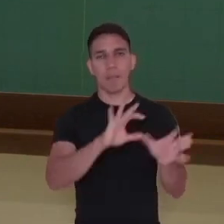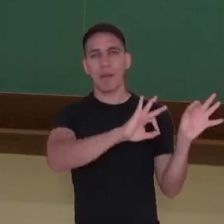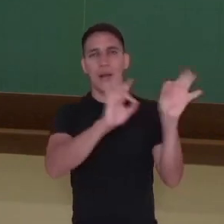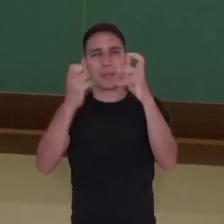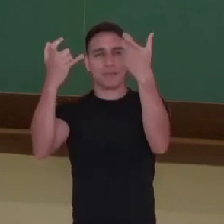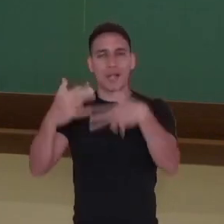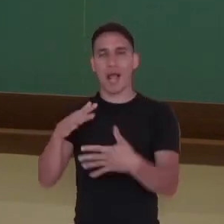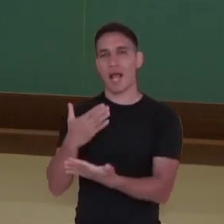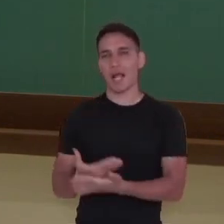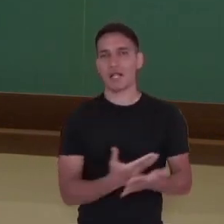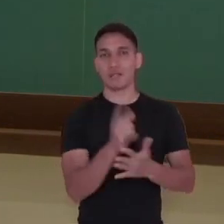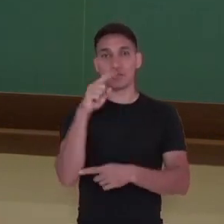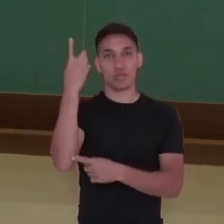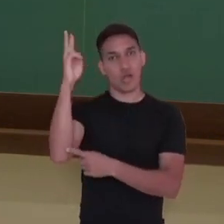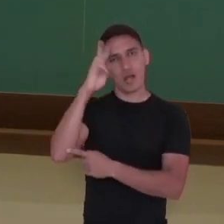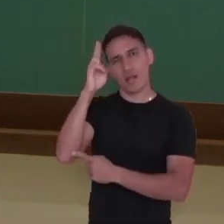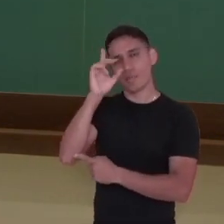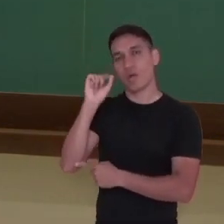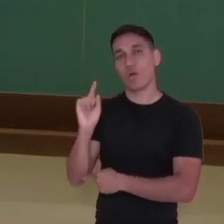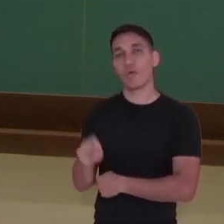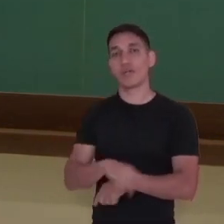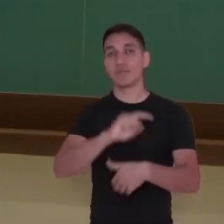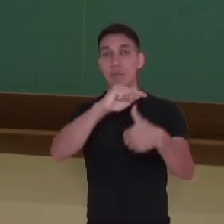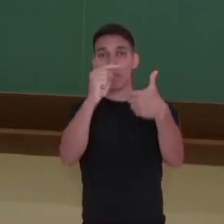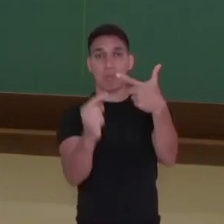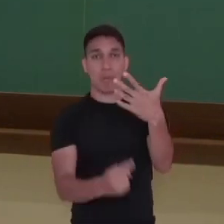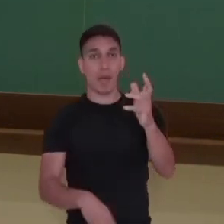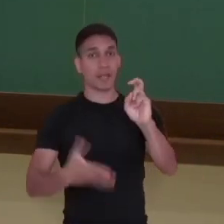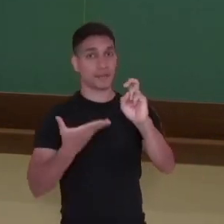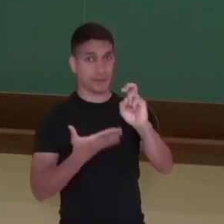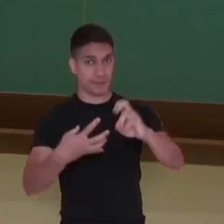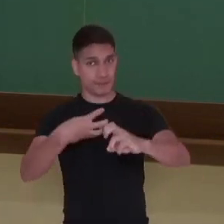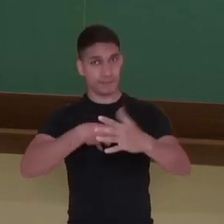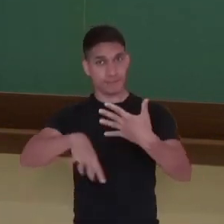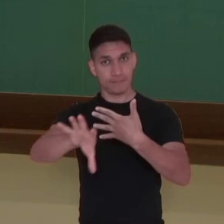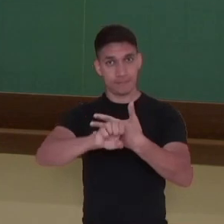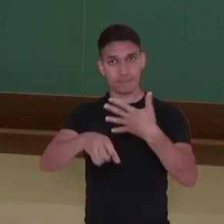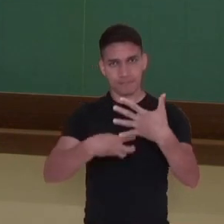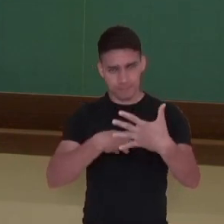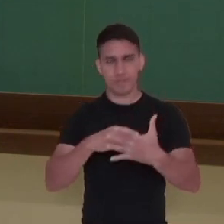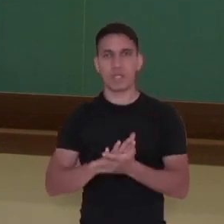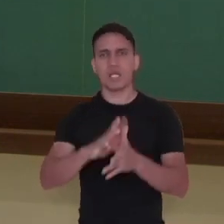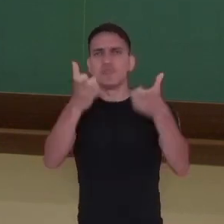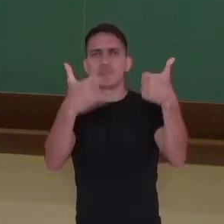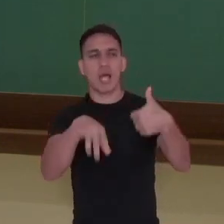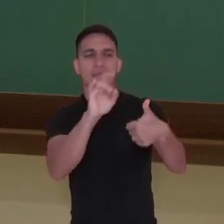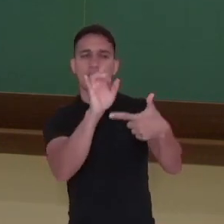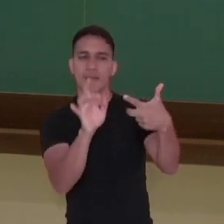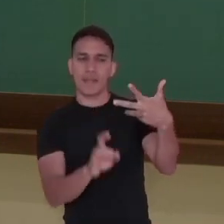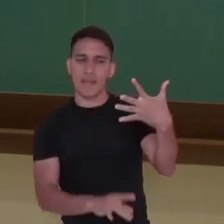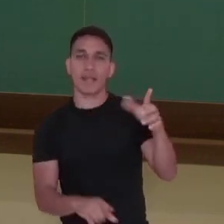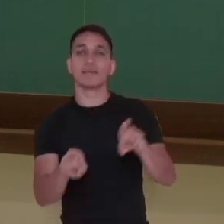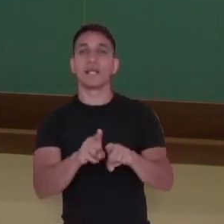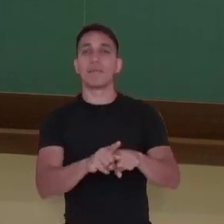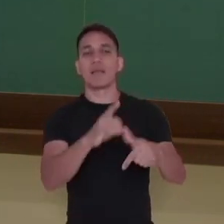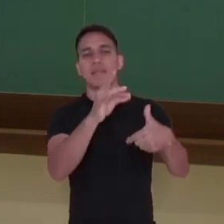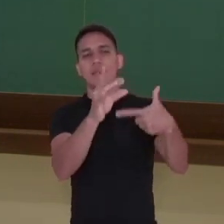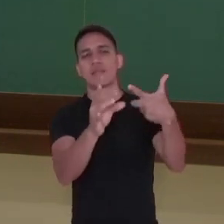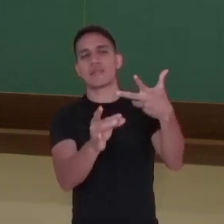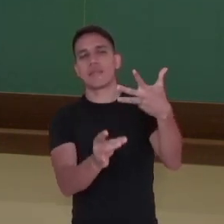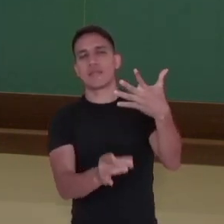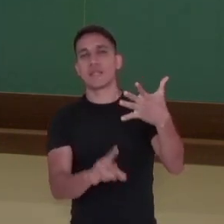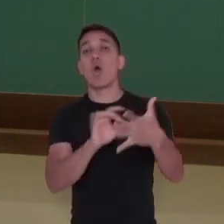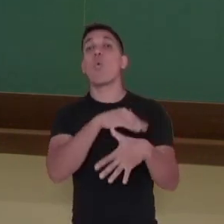na aula? Nós relembramos os 5 sentidos. Falamos sobre eles, vimos os seus